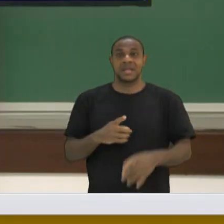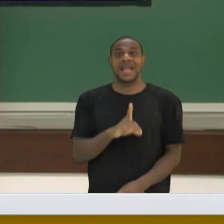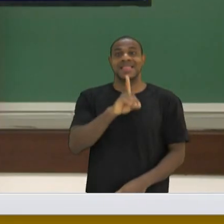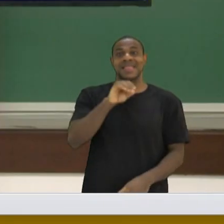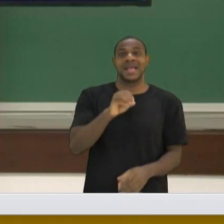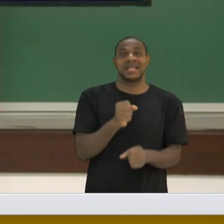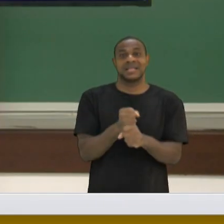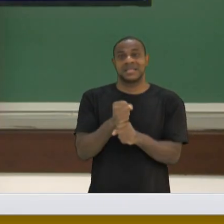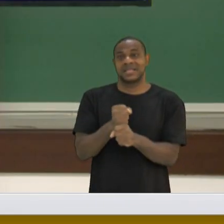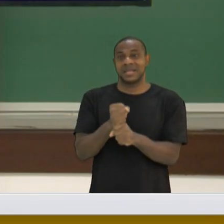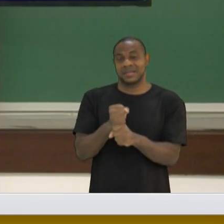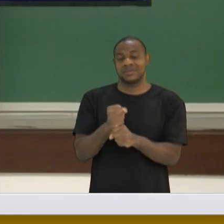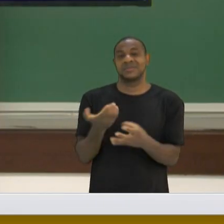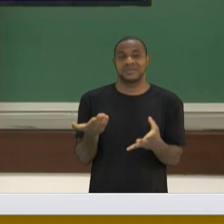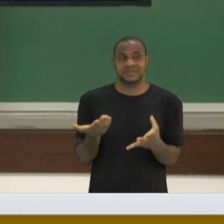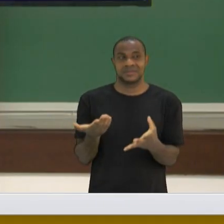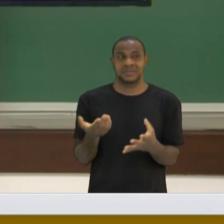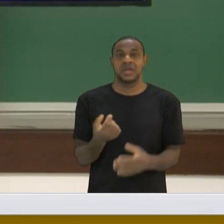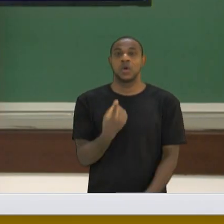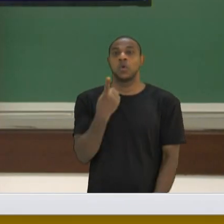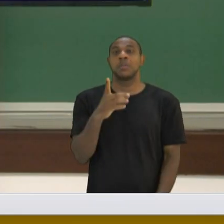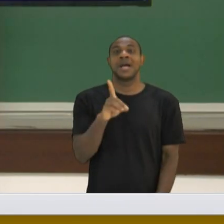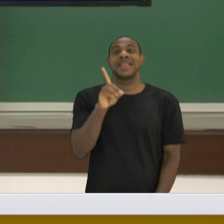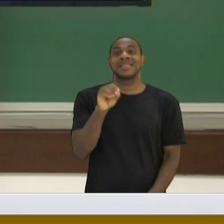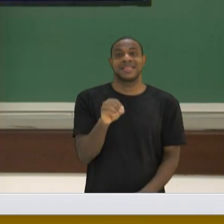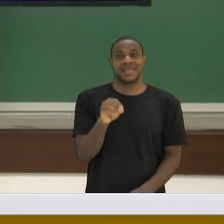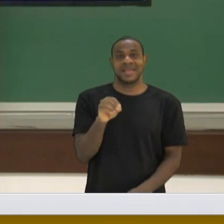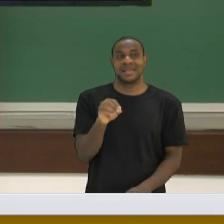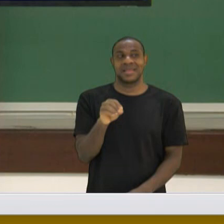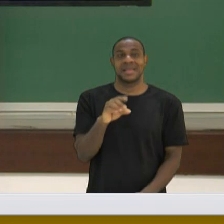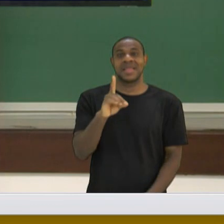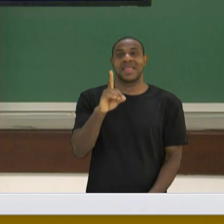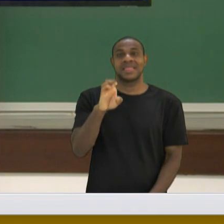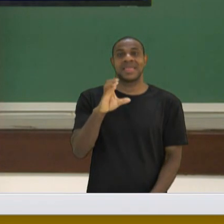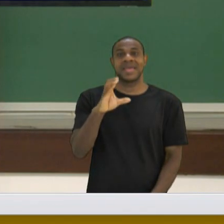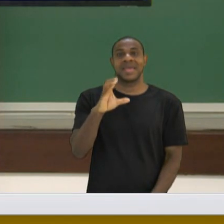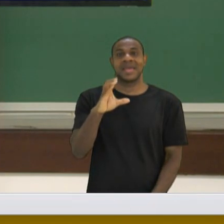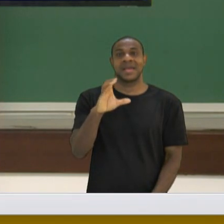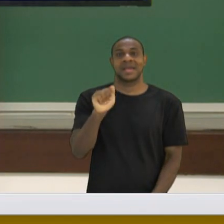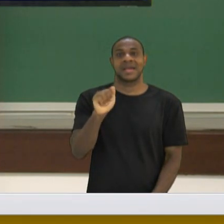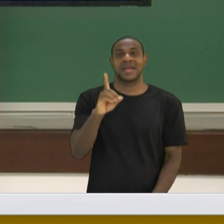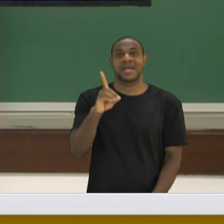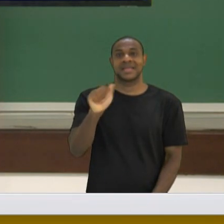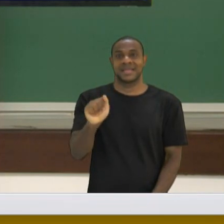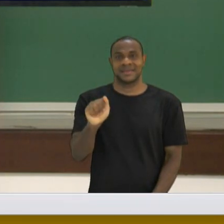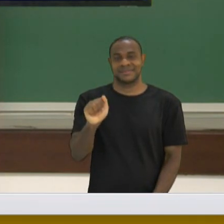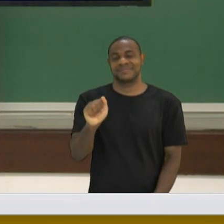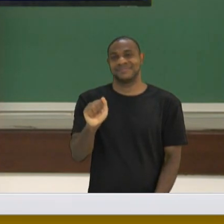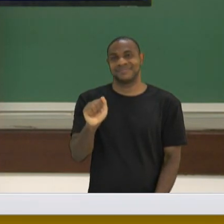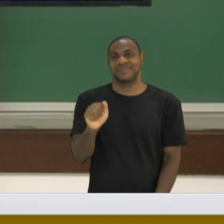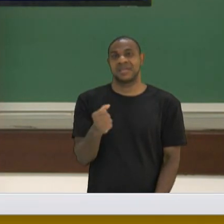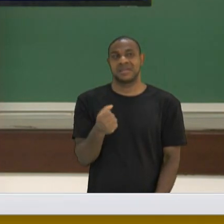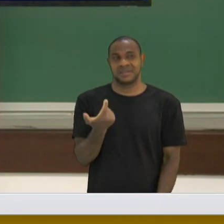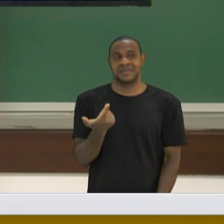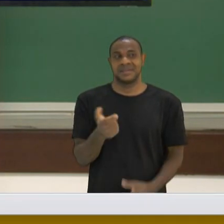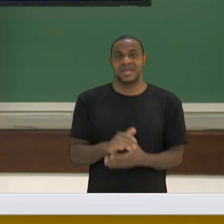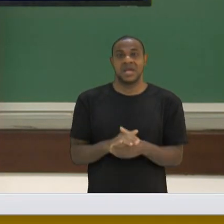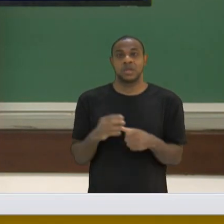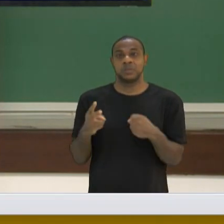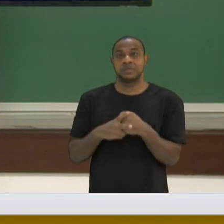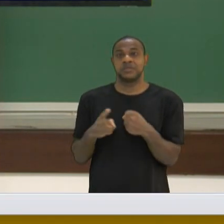uma década uma década é um substantivo coletivo sabia com